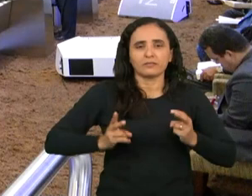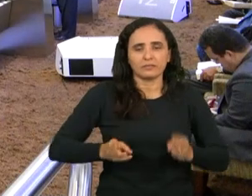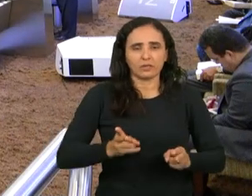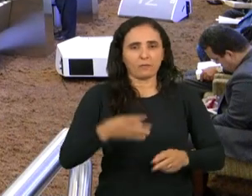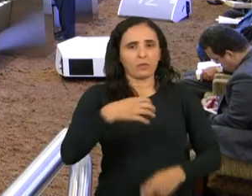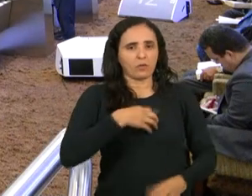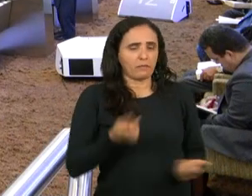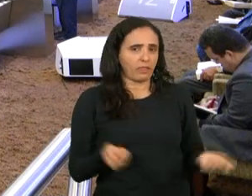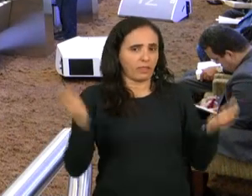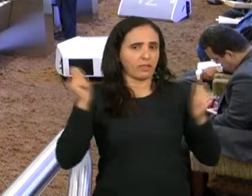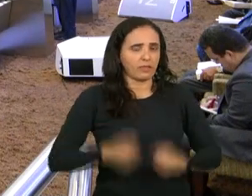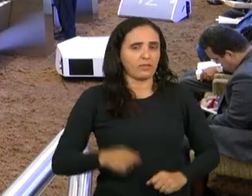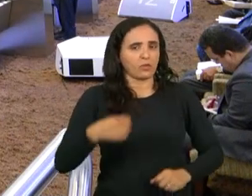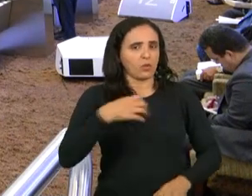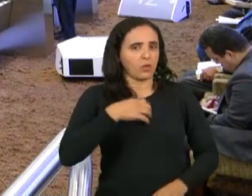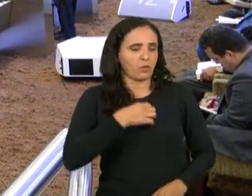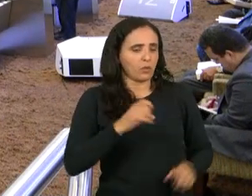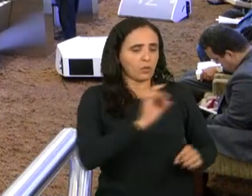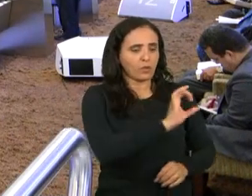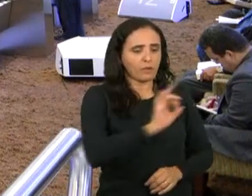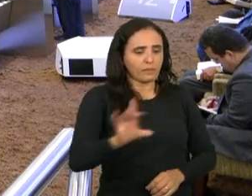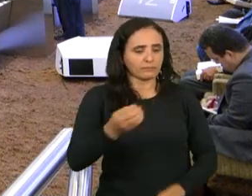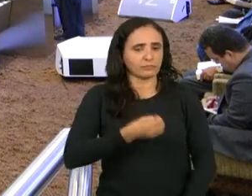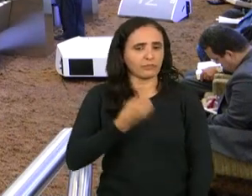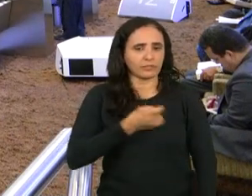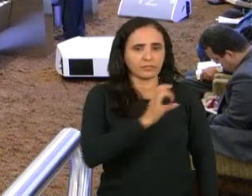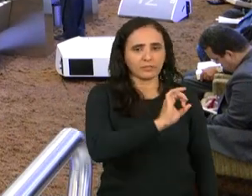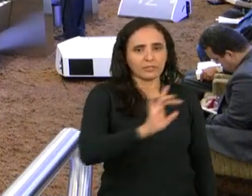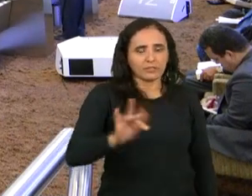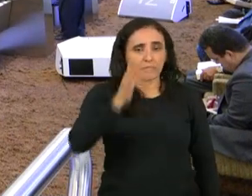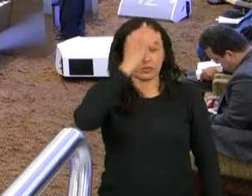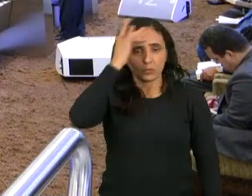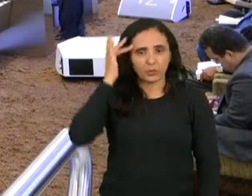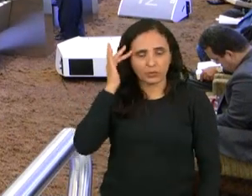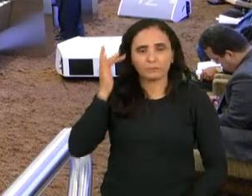evangelho pode operar na vida do homem